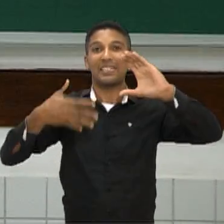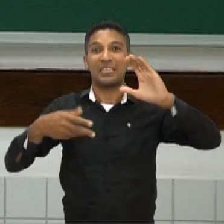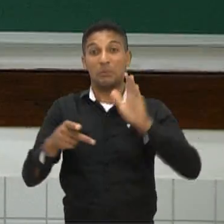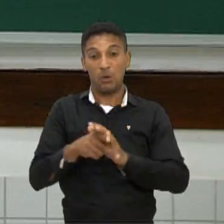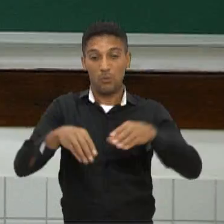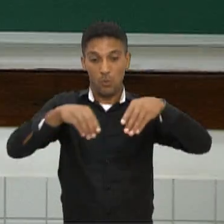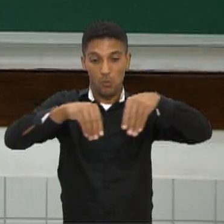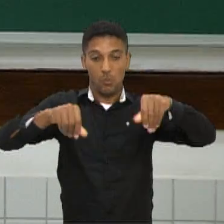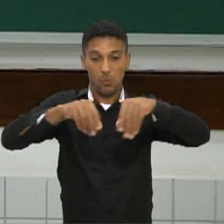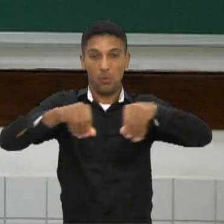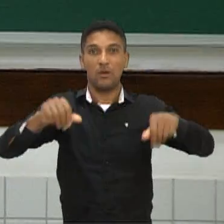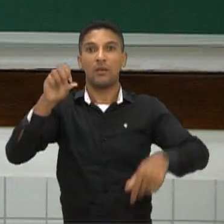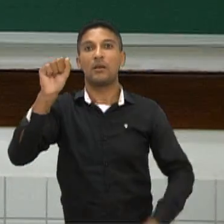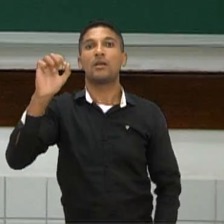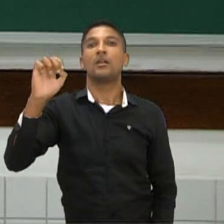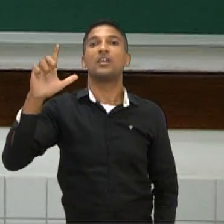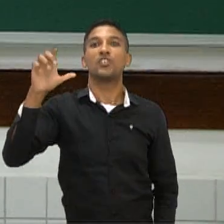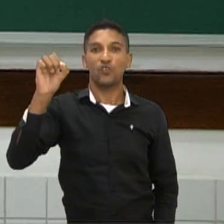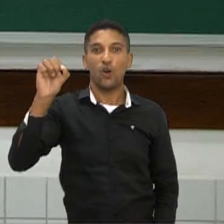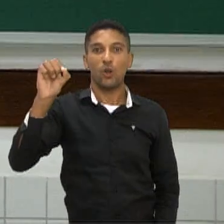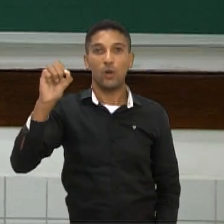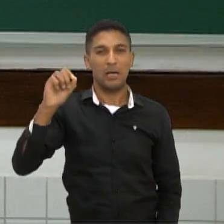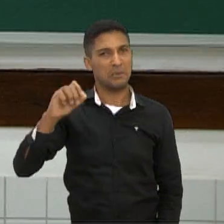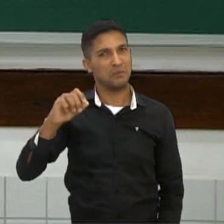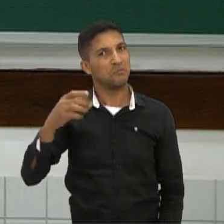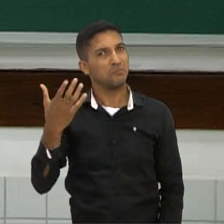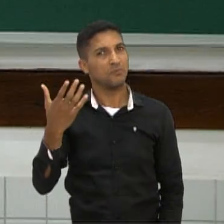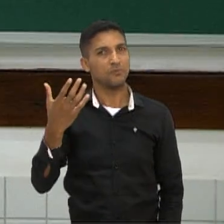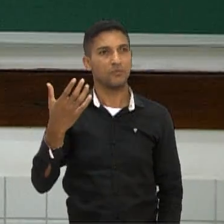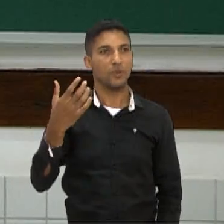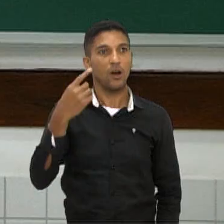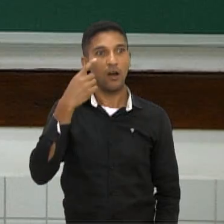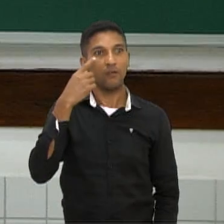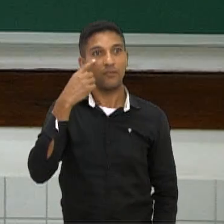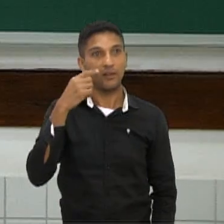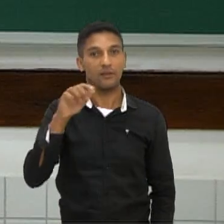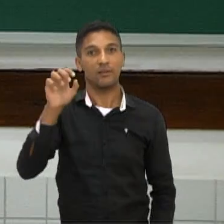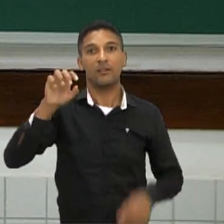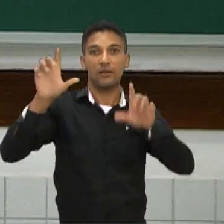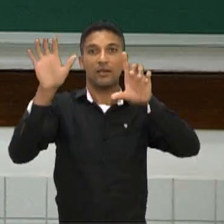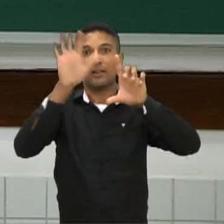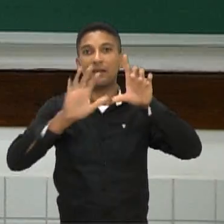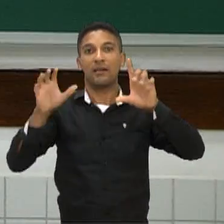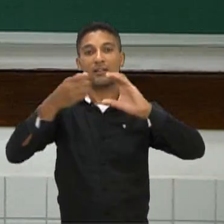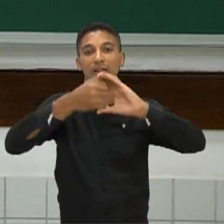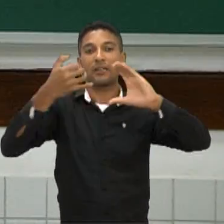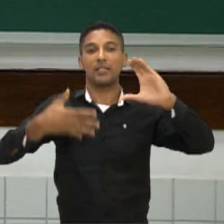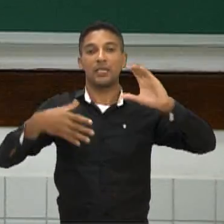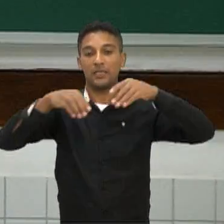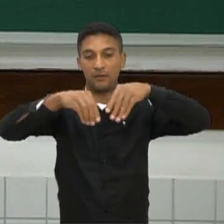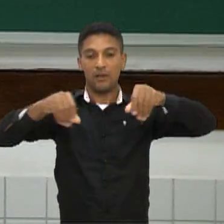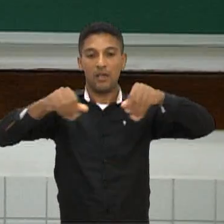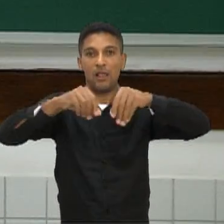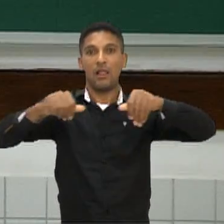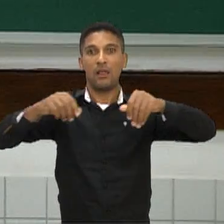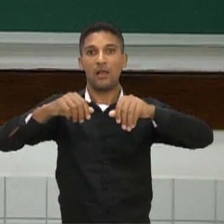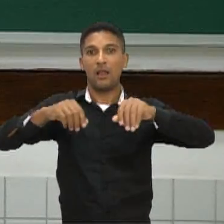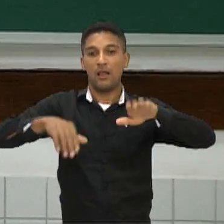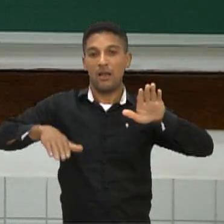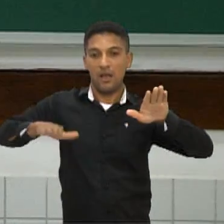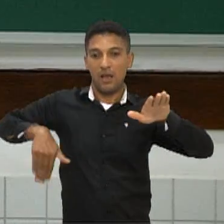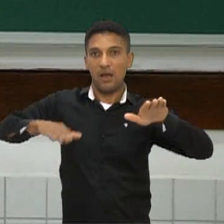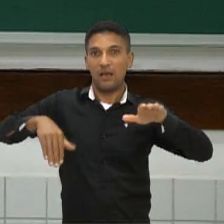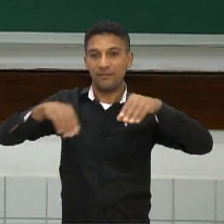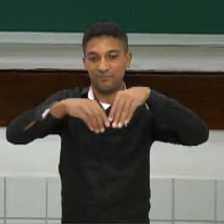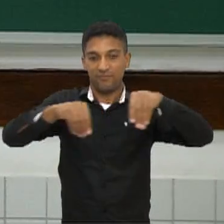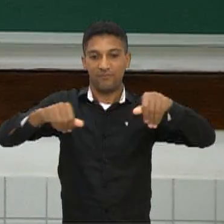é mais seco, é mais arenoso, se o solo é mais úmido, né? Umidade está relacionado se chove